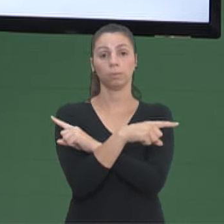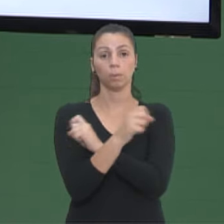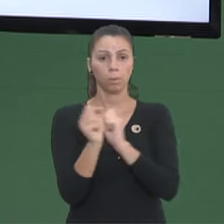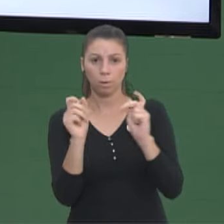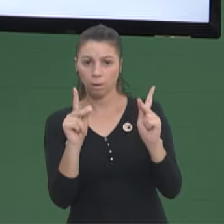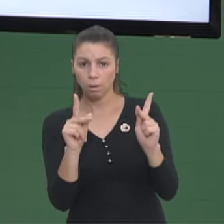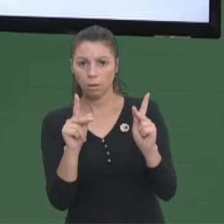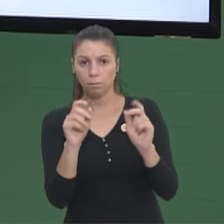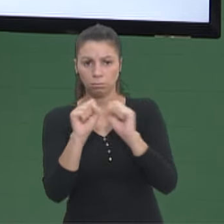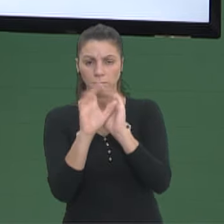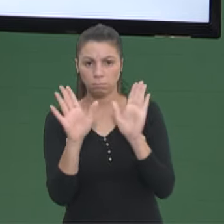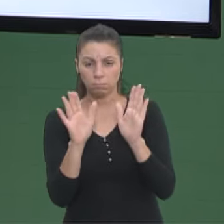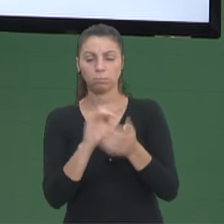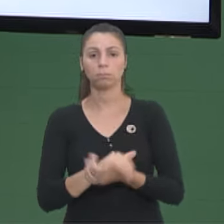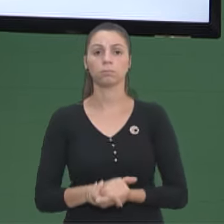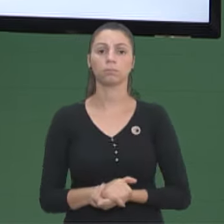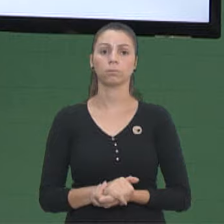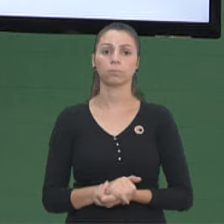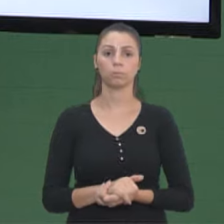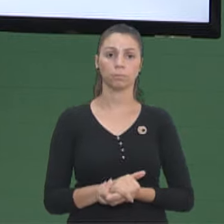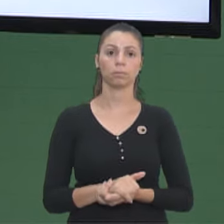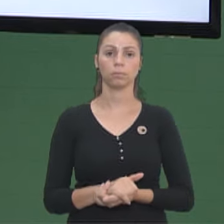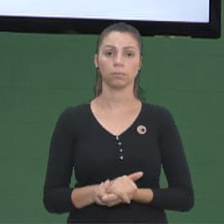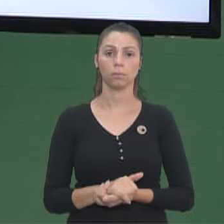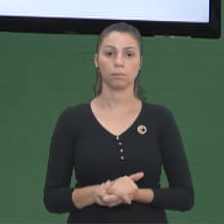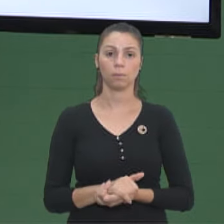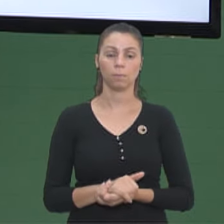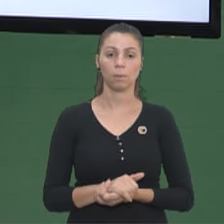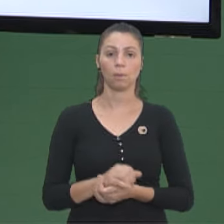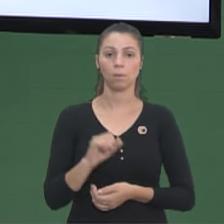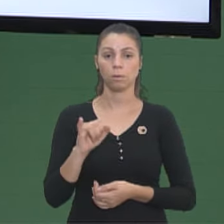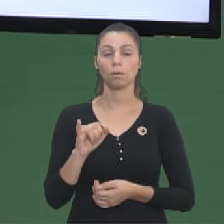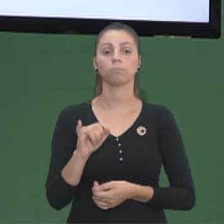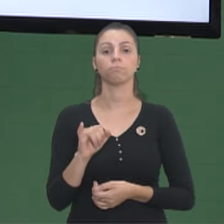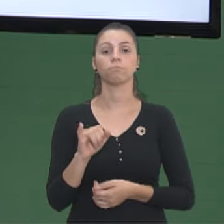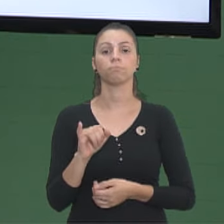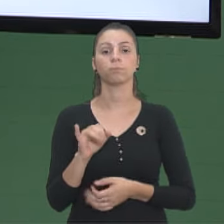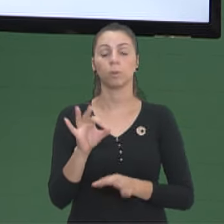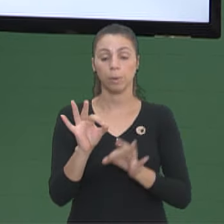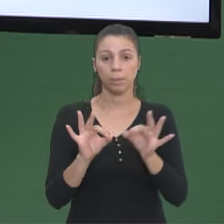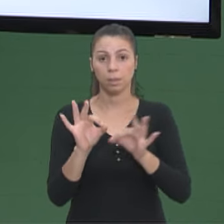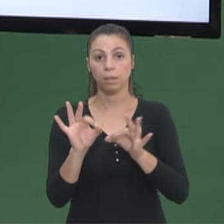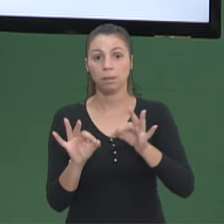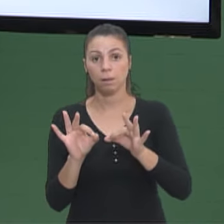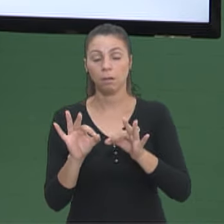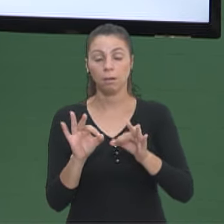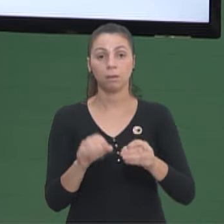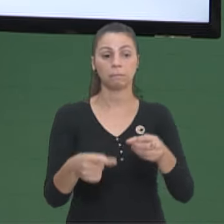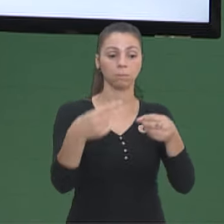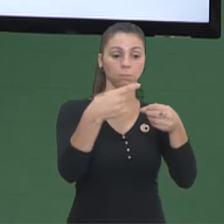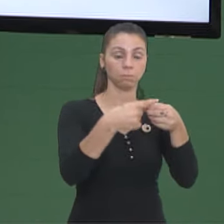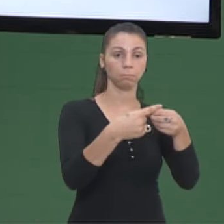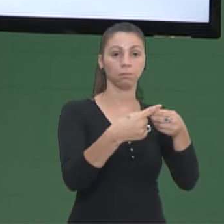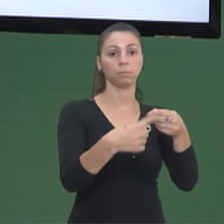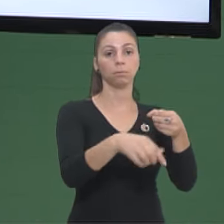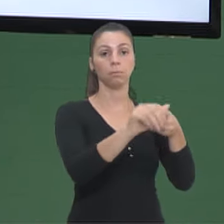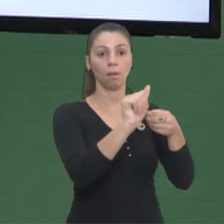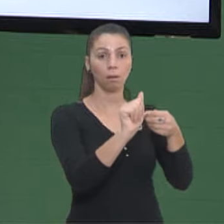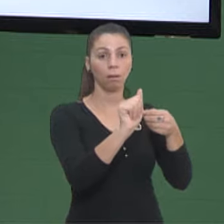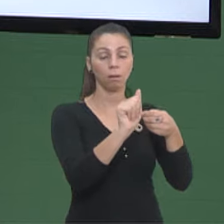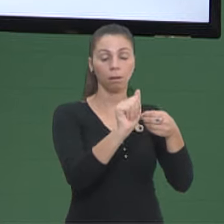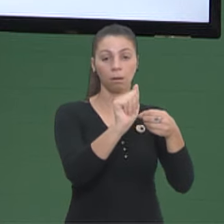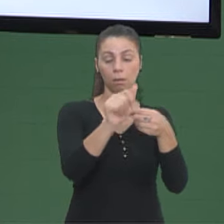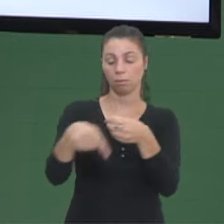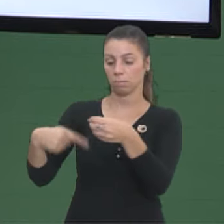Tudo bem? Muito bem. Então, só organizei. Retomando aqui. Cidade A, cidade